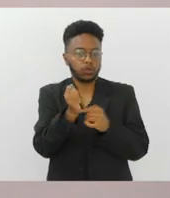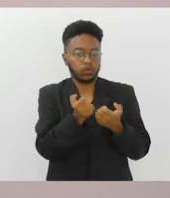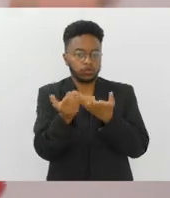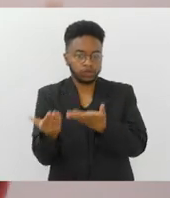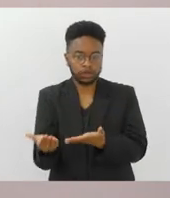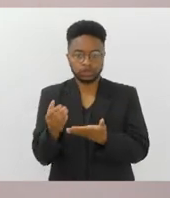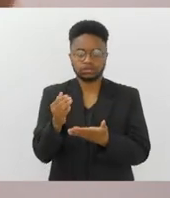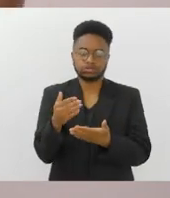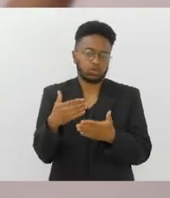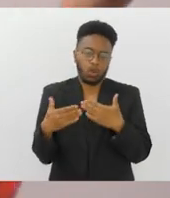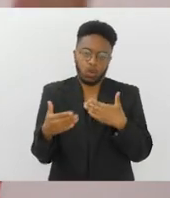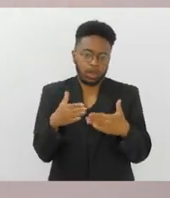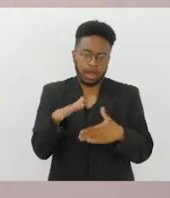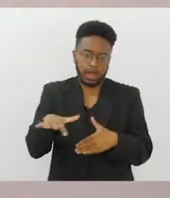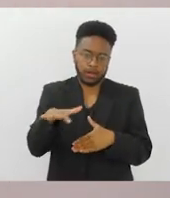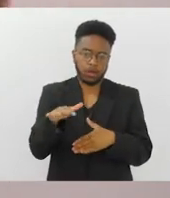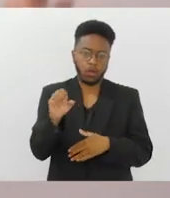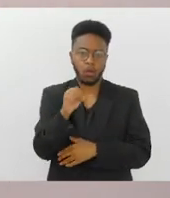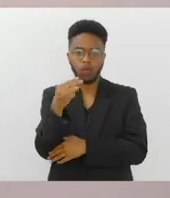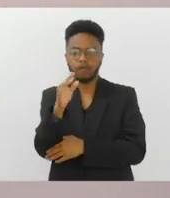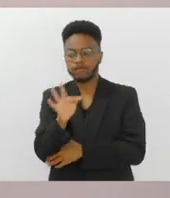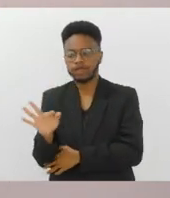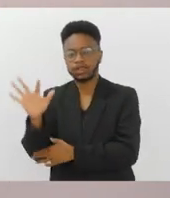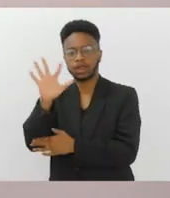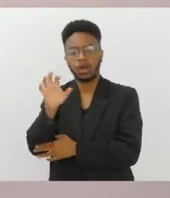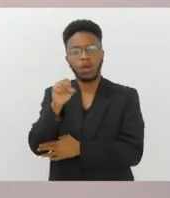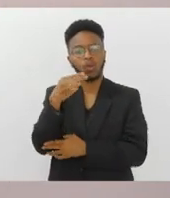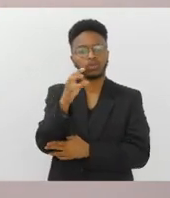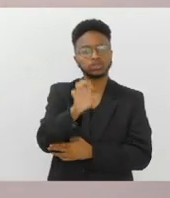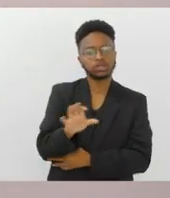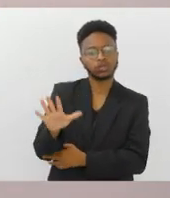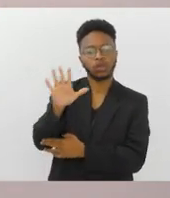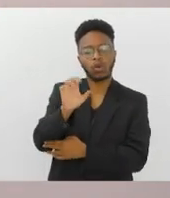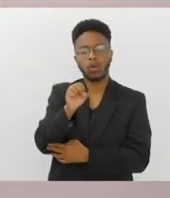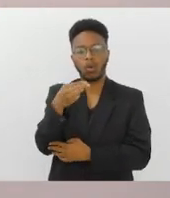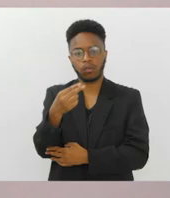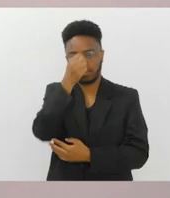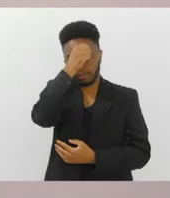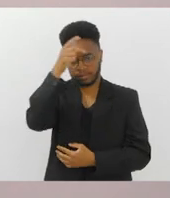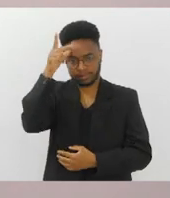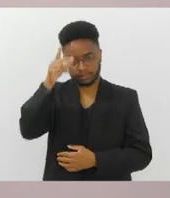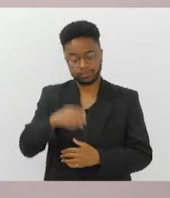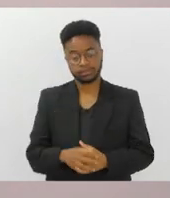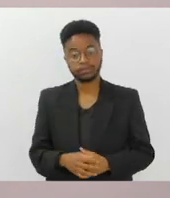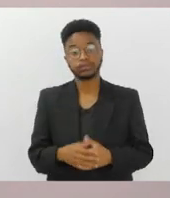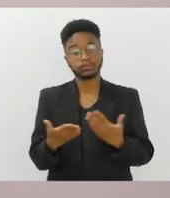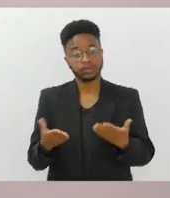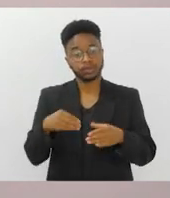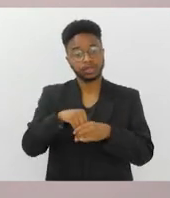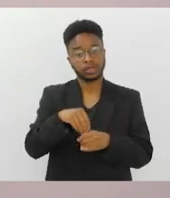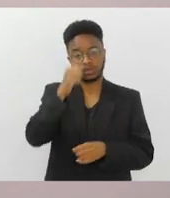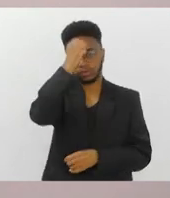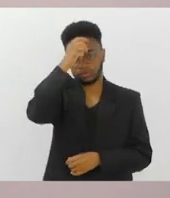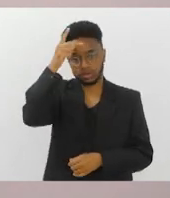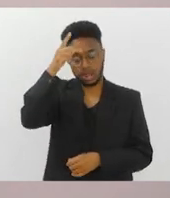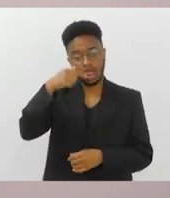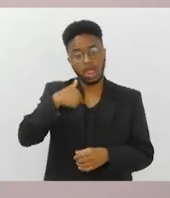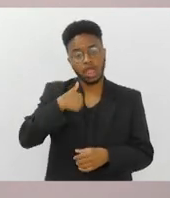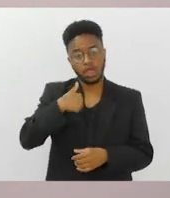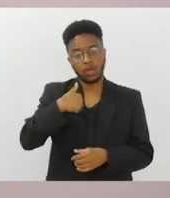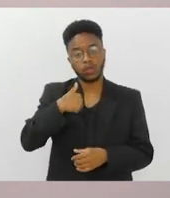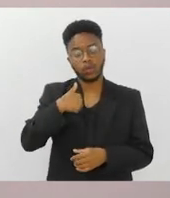o ente que for, o ente federativo, o ente estadual, o ente municipal. No município, eu estou tendo a oportunidade